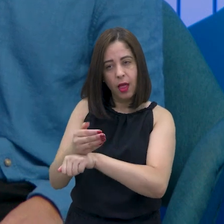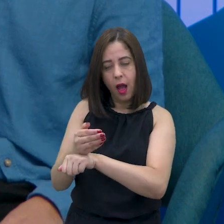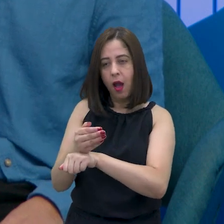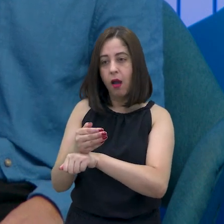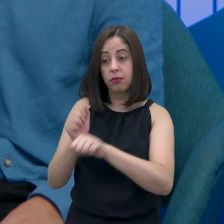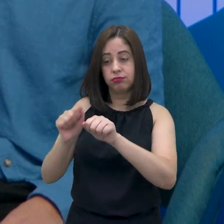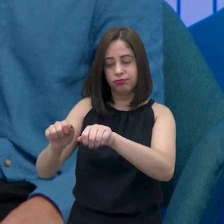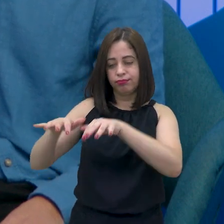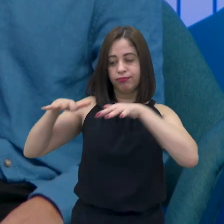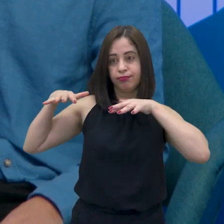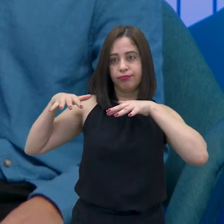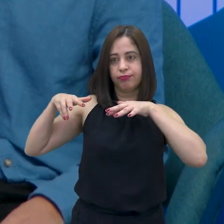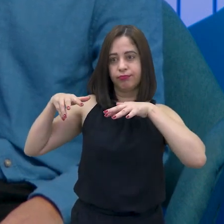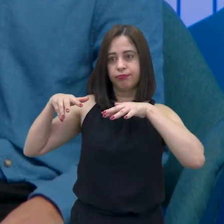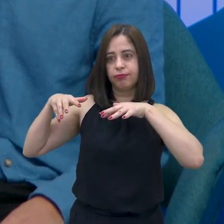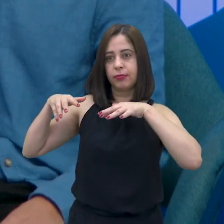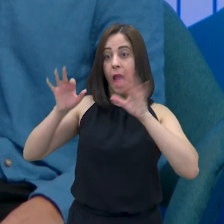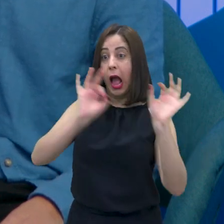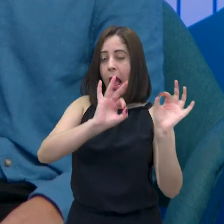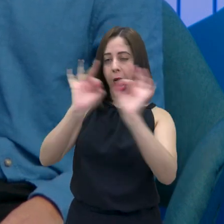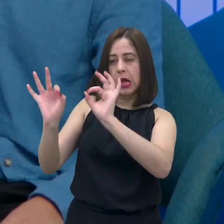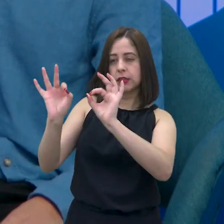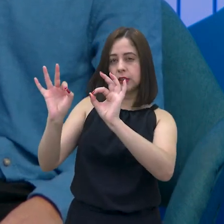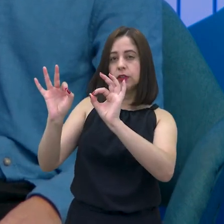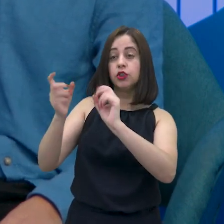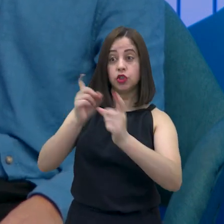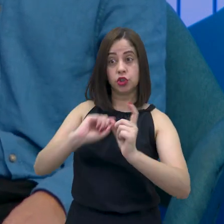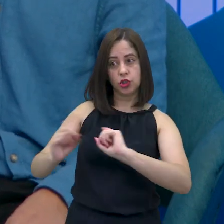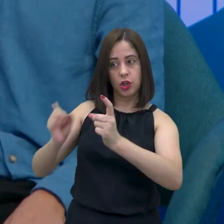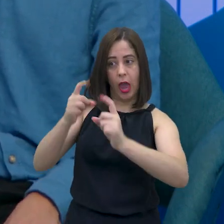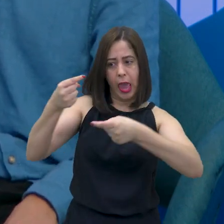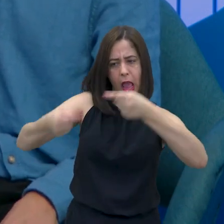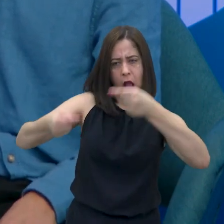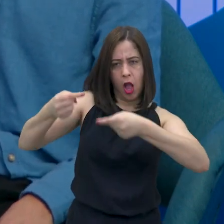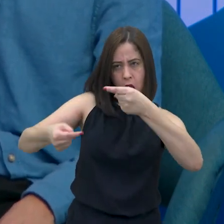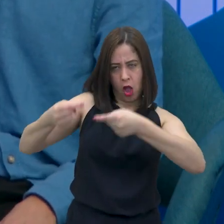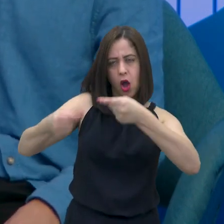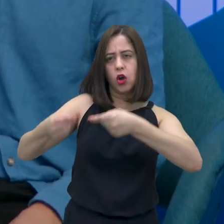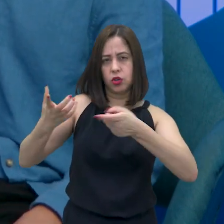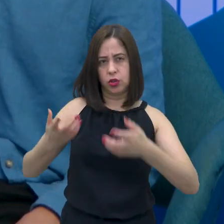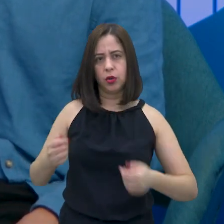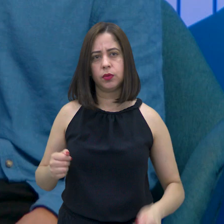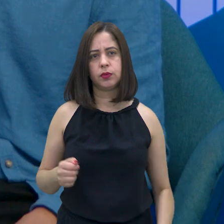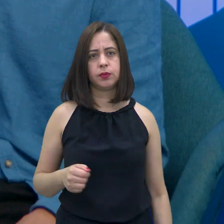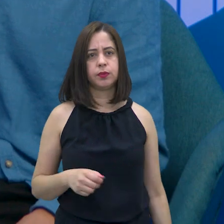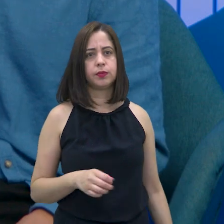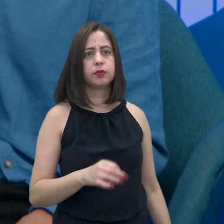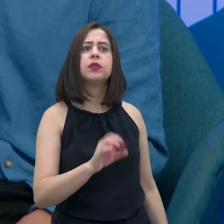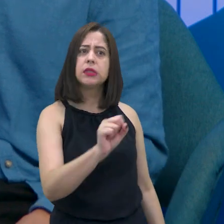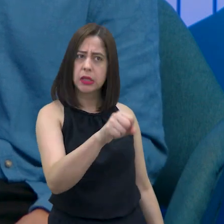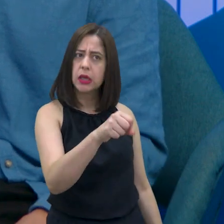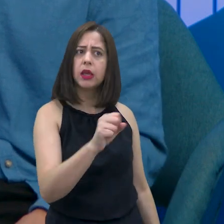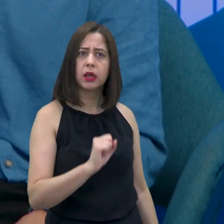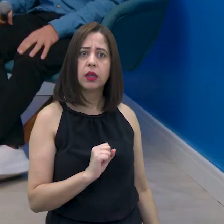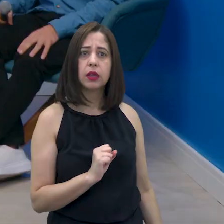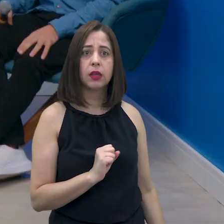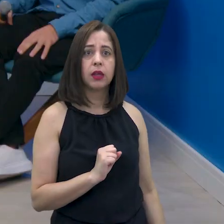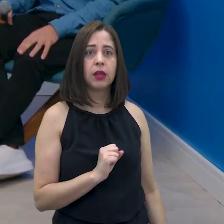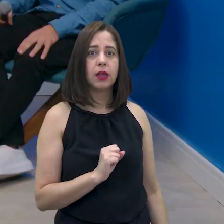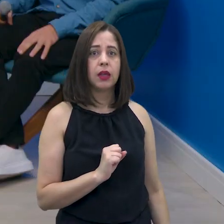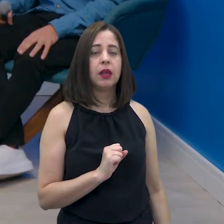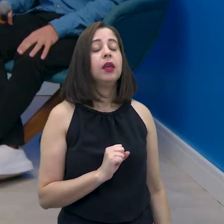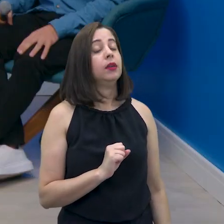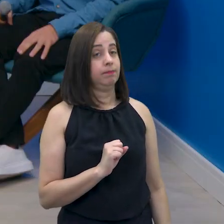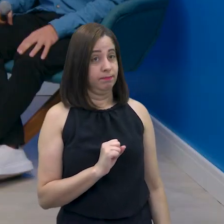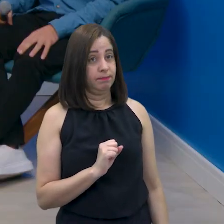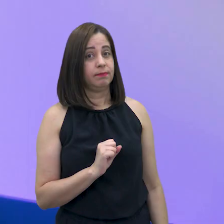sessões na galeria da Câmara, também é uma forma de estar presente, de conhecer o trabalho realizado aqui no caso dos vereadores, né, Limão? Sem dúvida. E